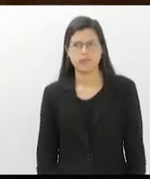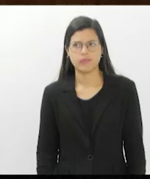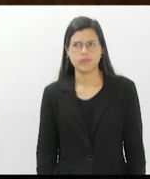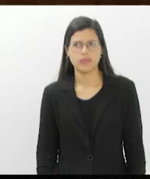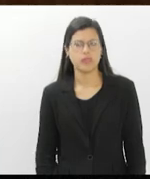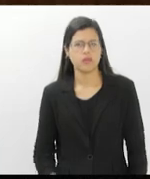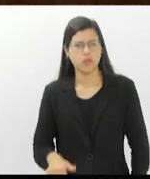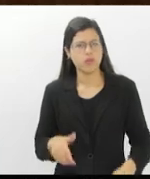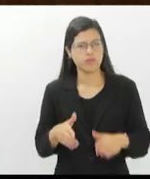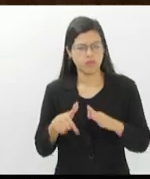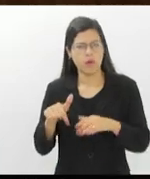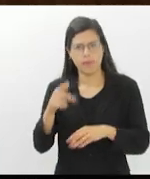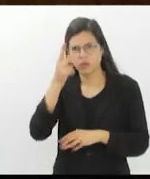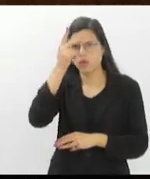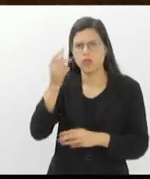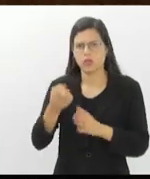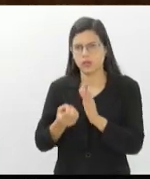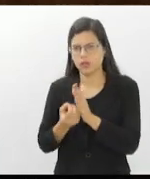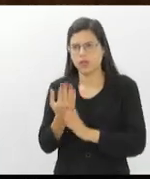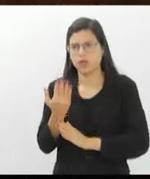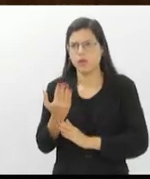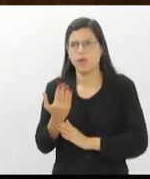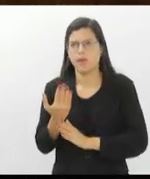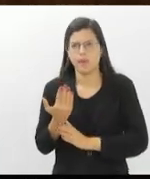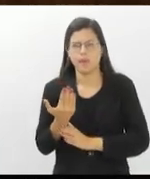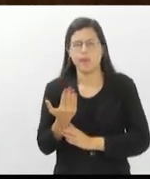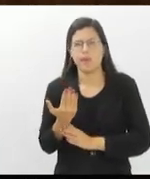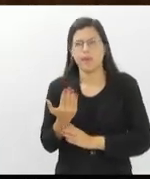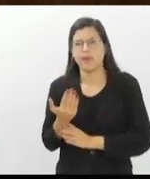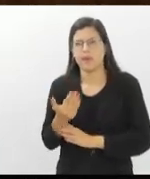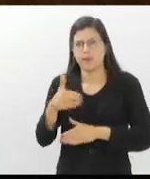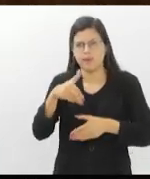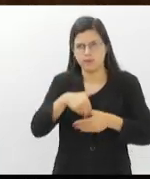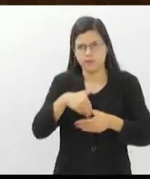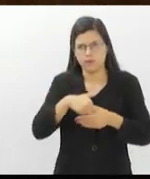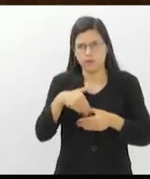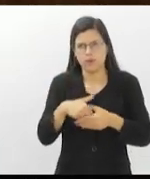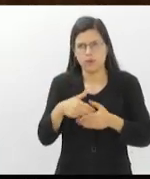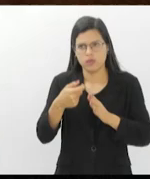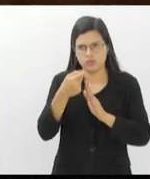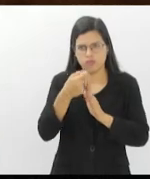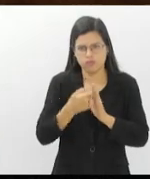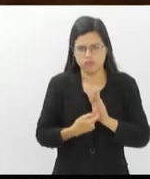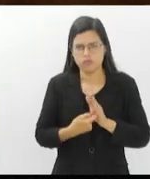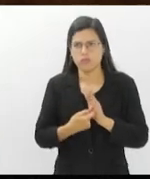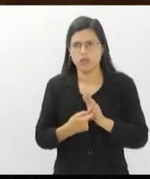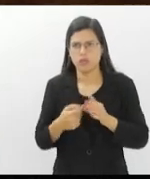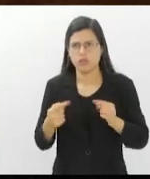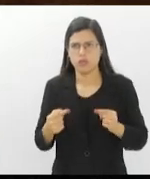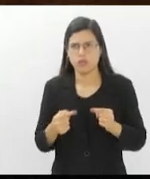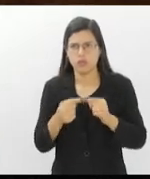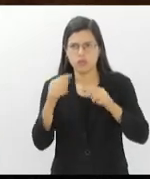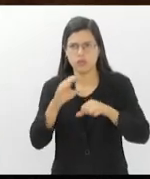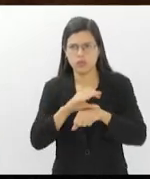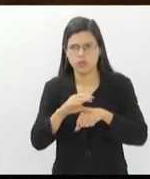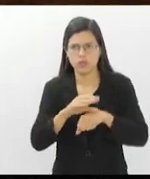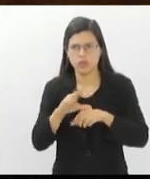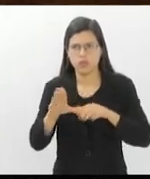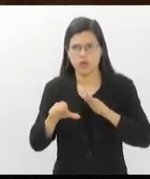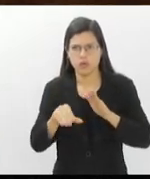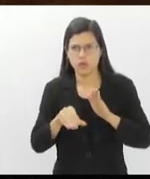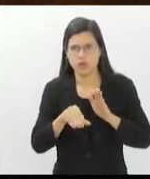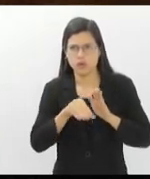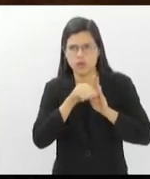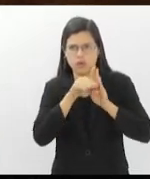autora. Então, entrego o voto escrito à mesa, constitucionalidade com emendas, concluindo